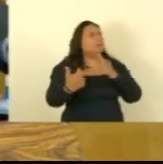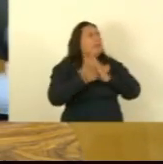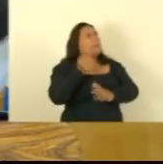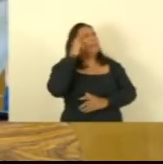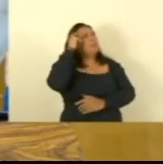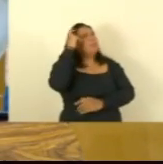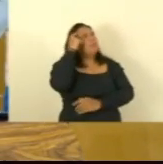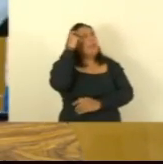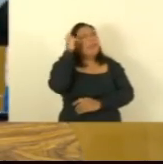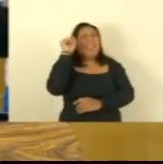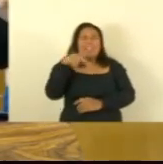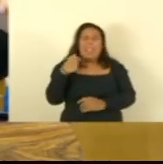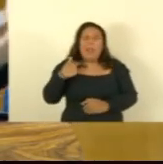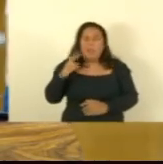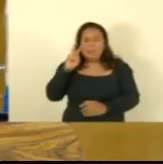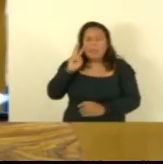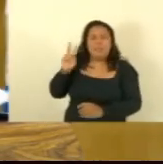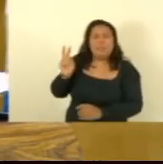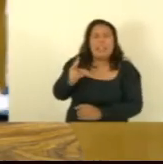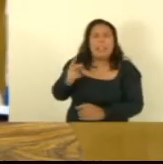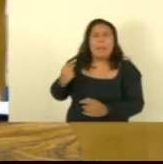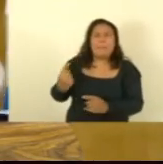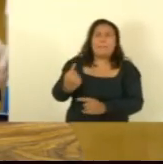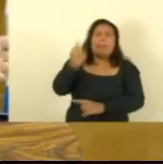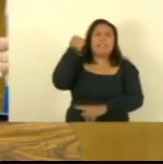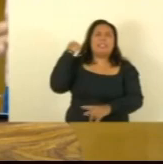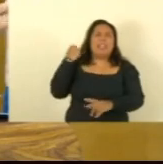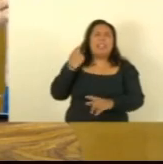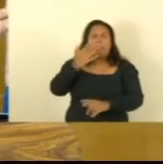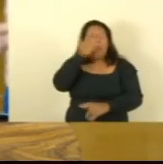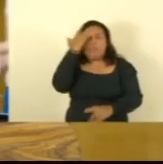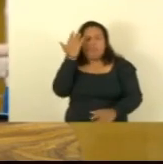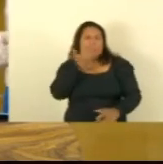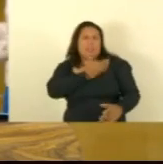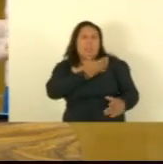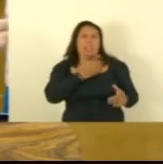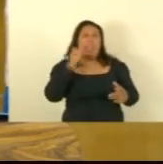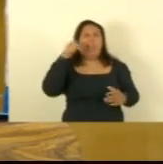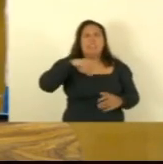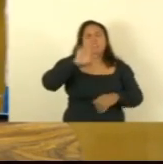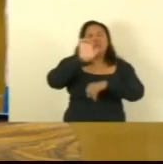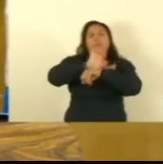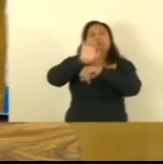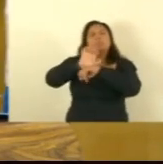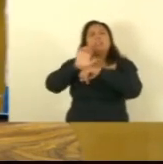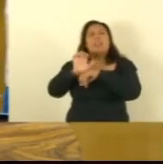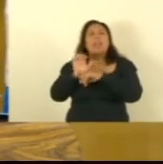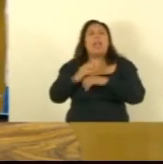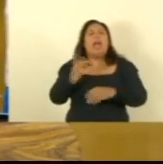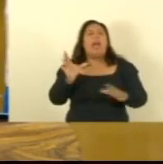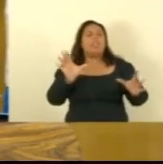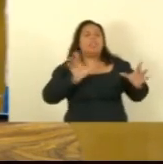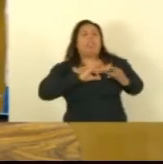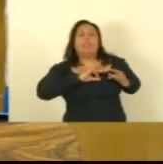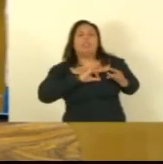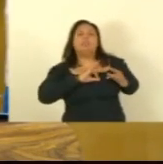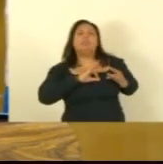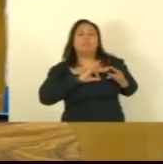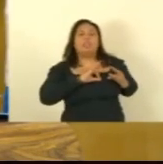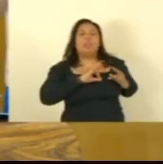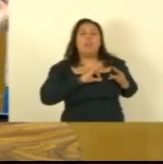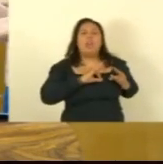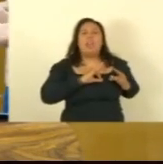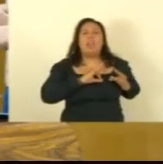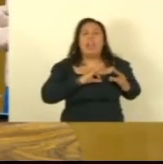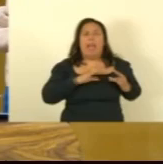e ainda tive que ver na última campanha, camaradinha aqui no estado, com adesivo,